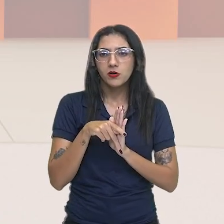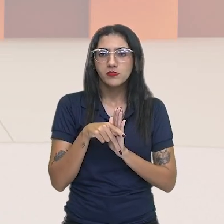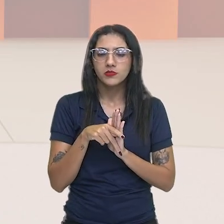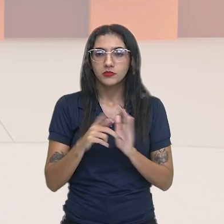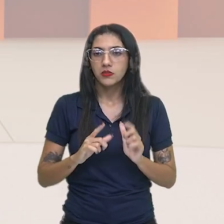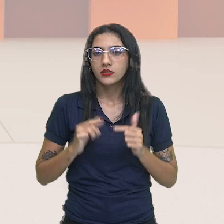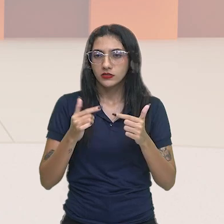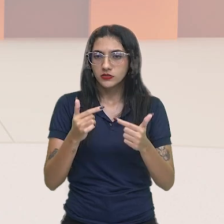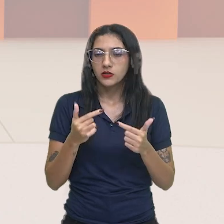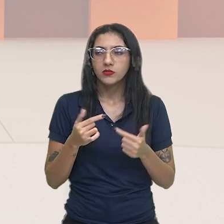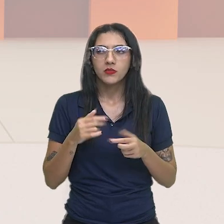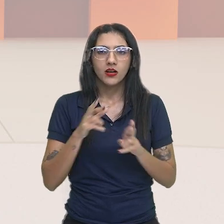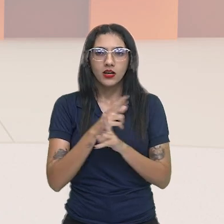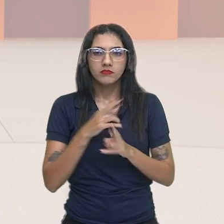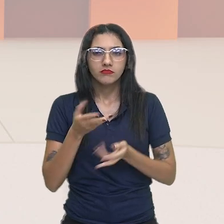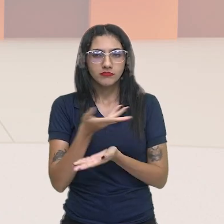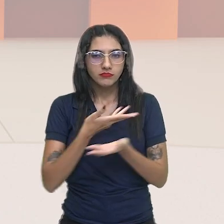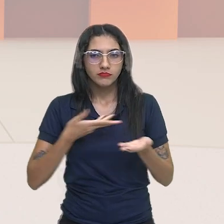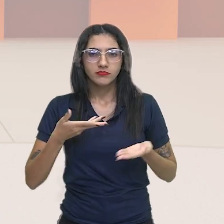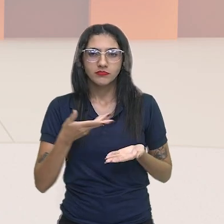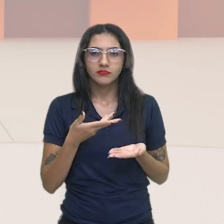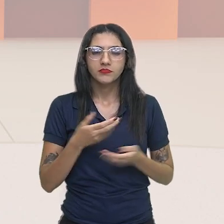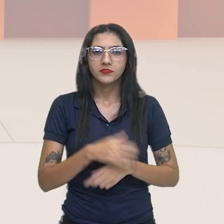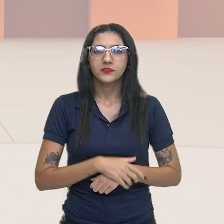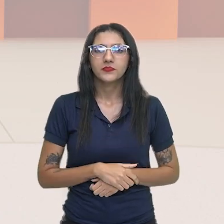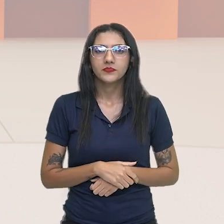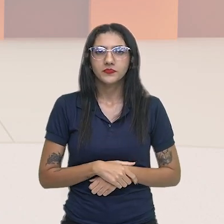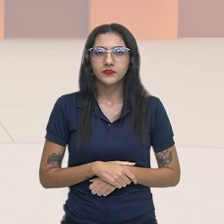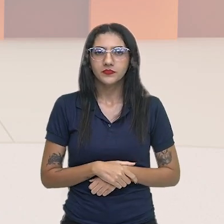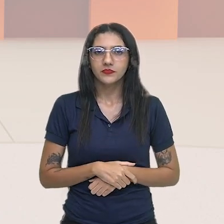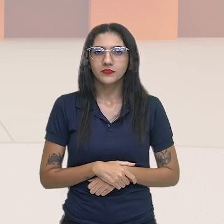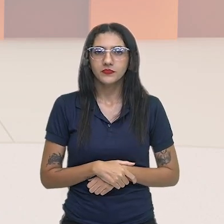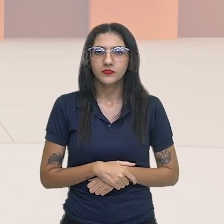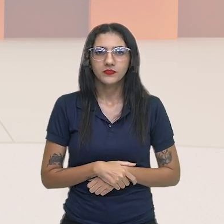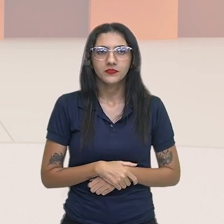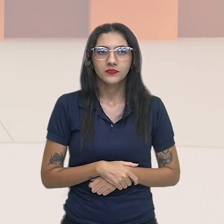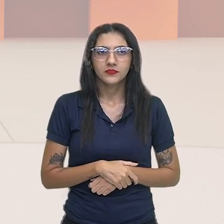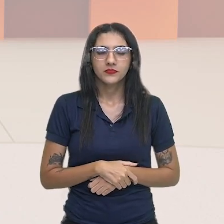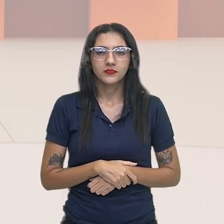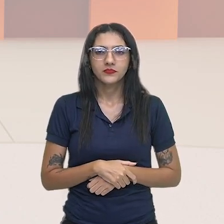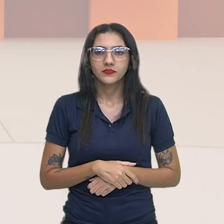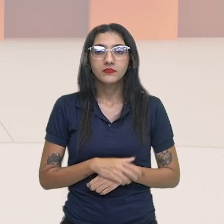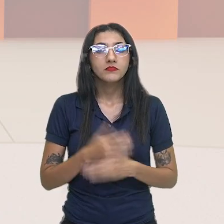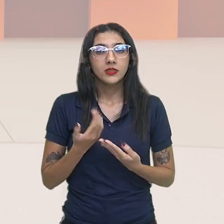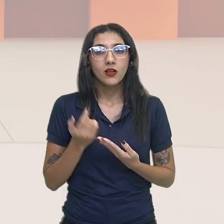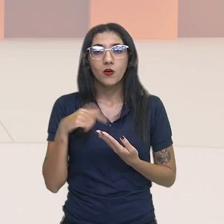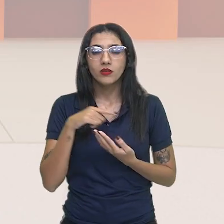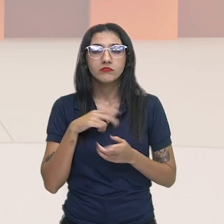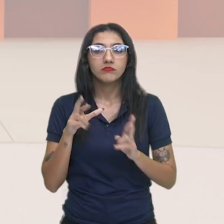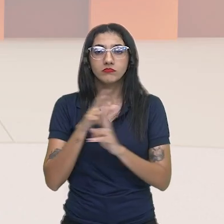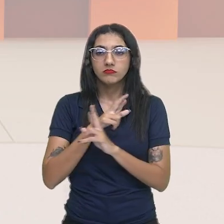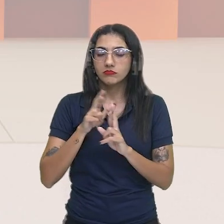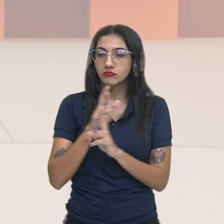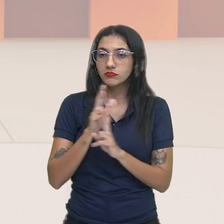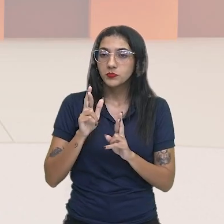de socialização e de convivência. Então, esse processo de socialização vai nos